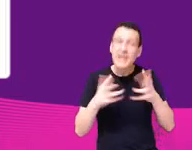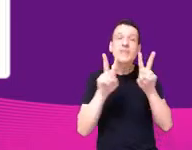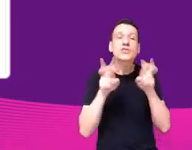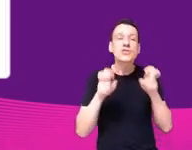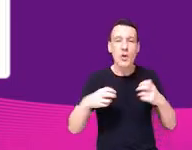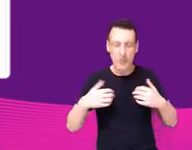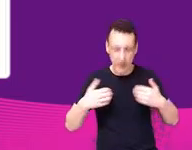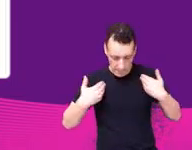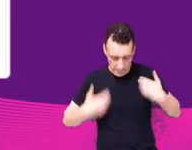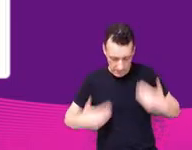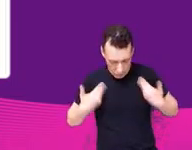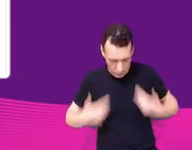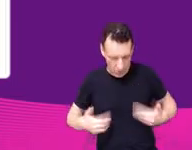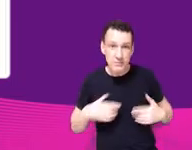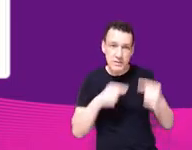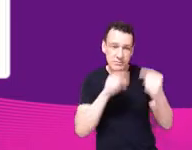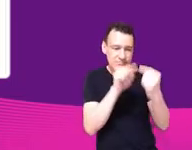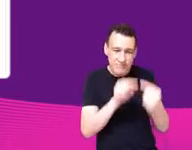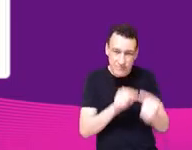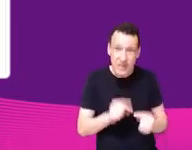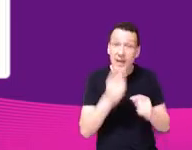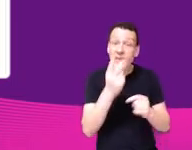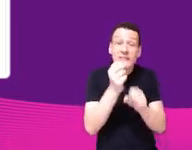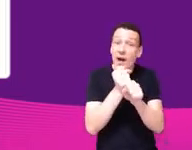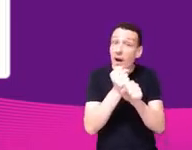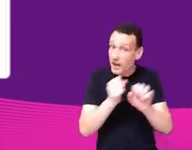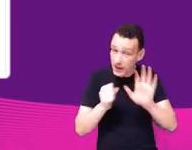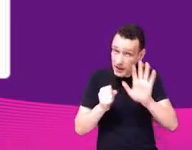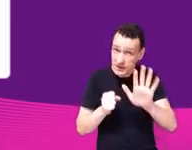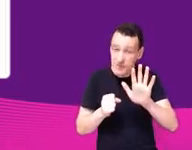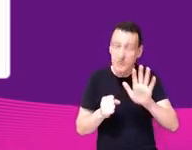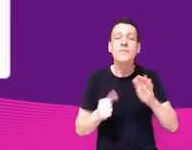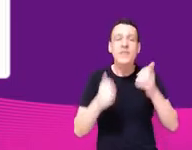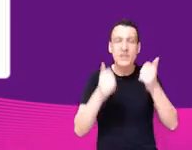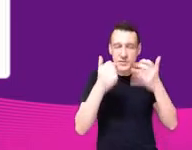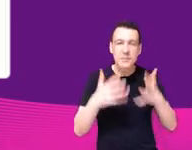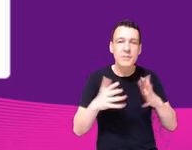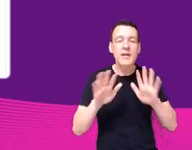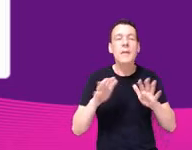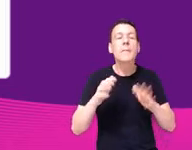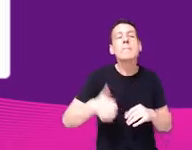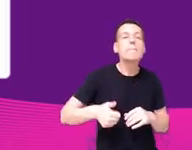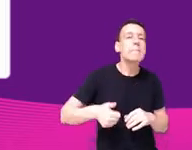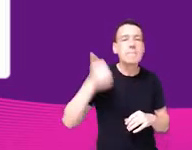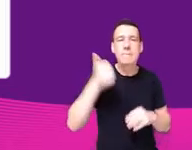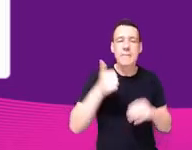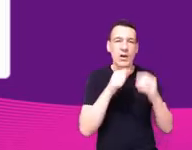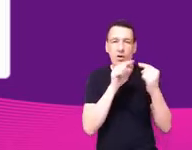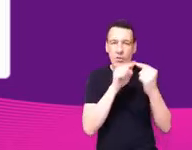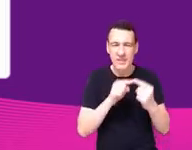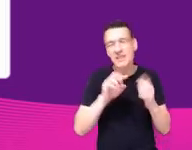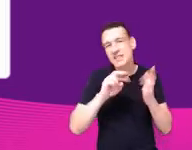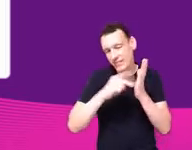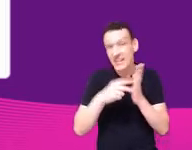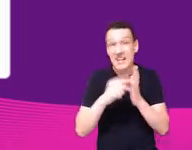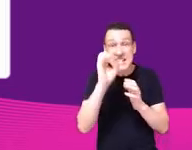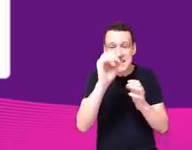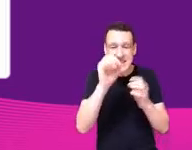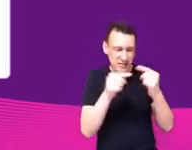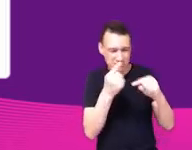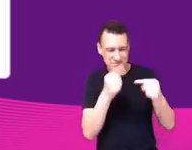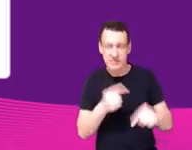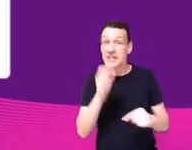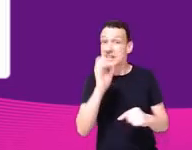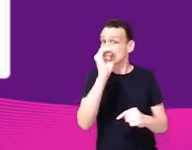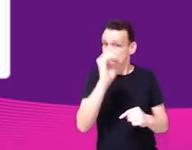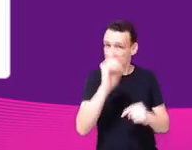de 20 anos, a diferença entre a melhor compatibilidade, ou seja, 0 incompatibilidades nos LOCE A, B e DR,